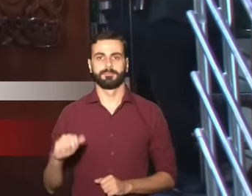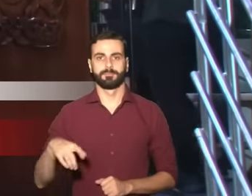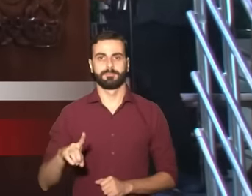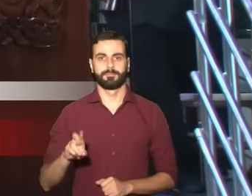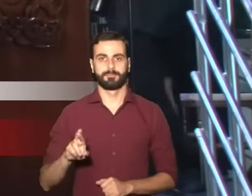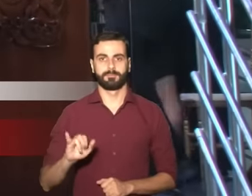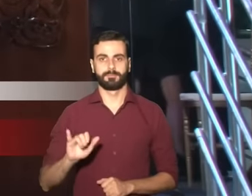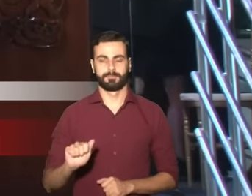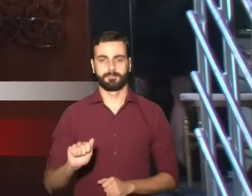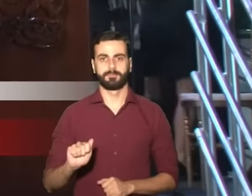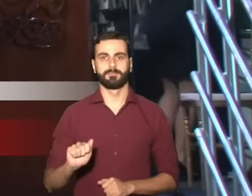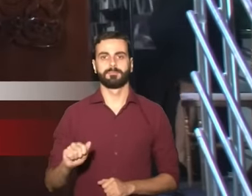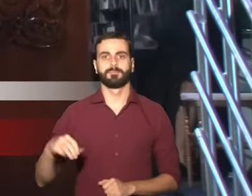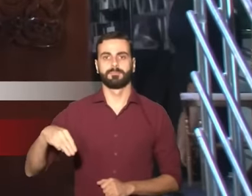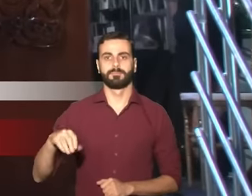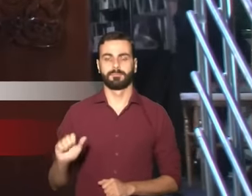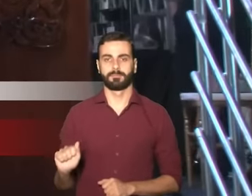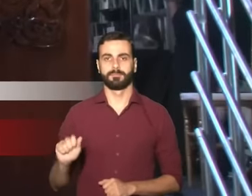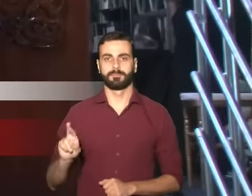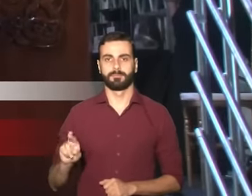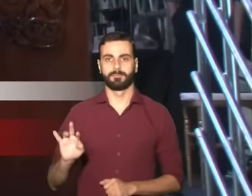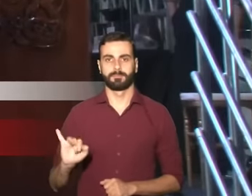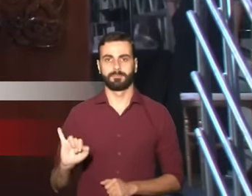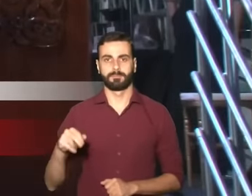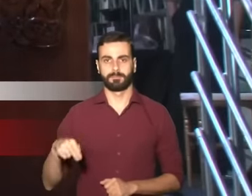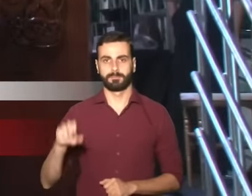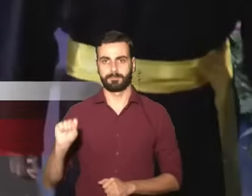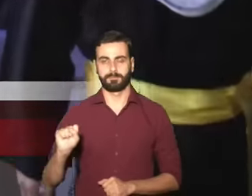Andréia Virgínia Martins.